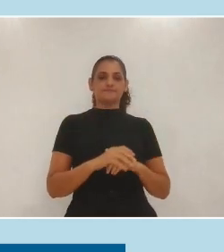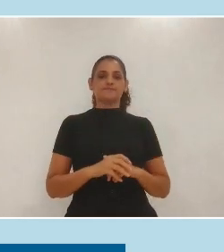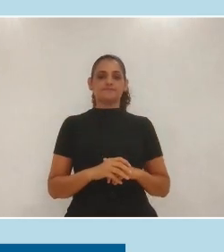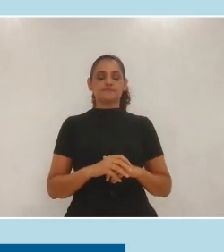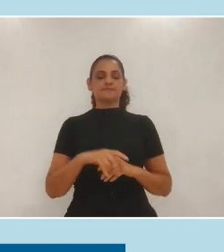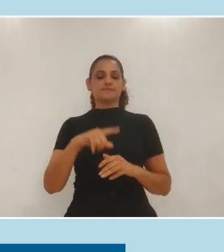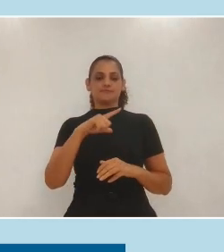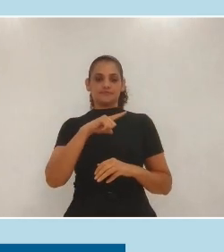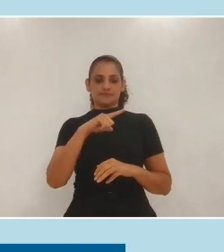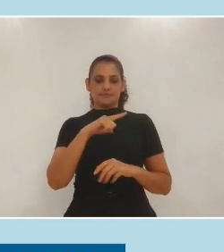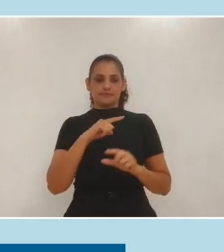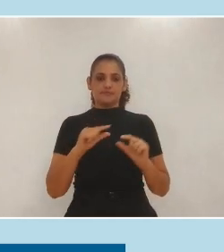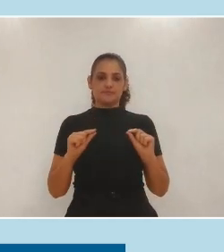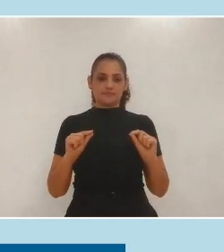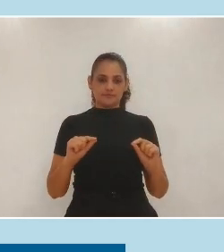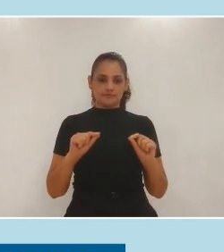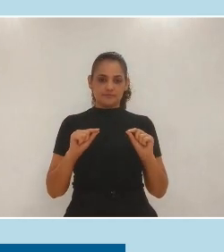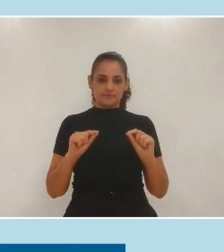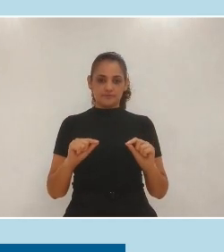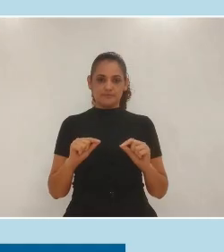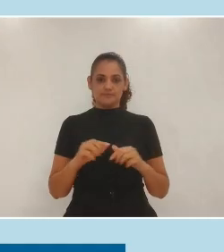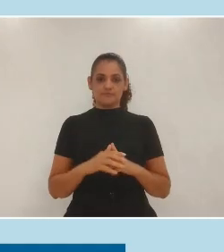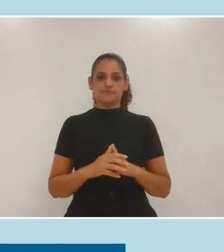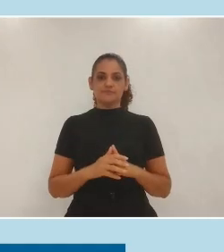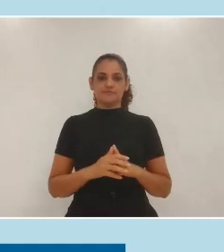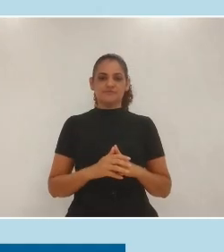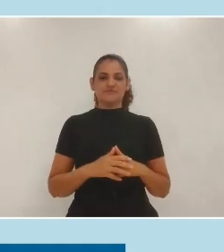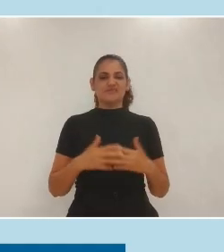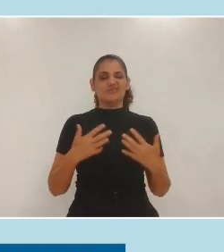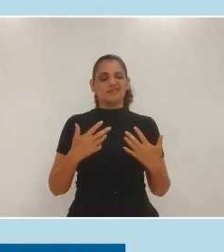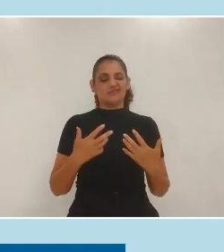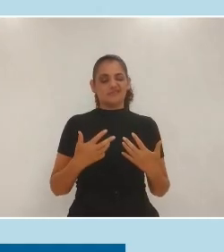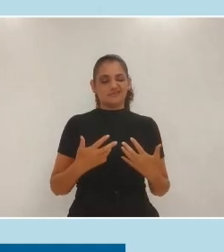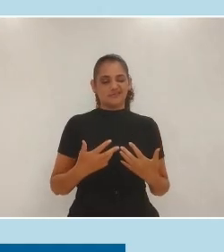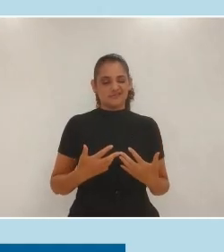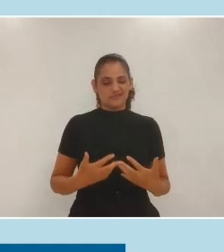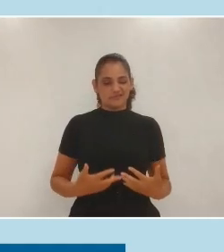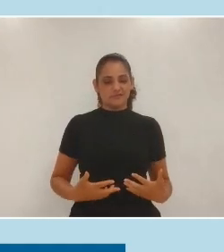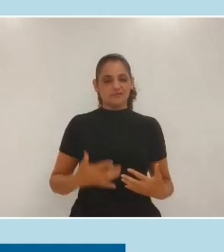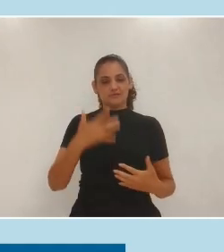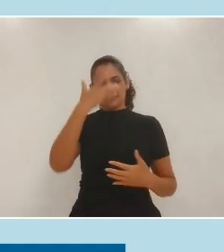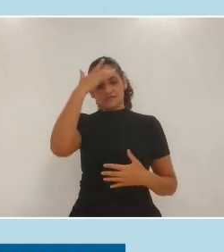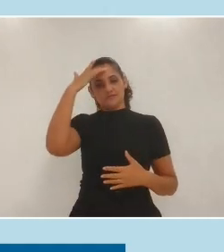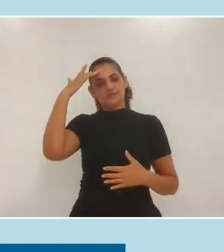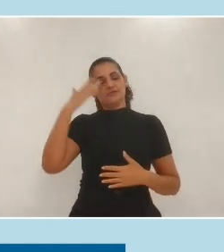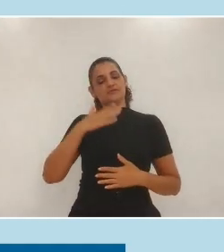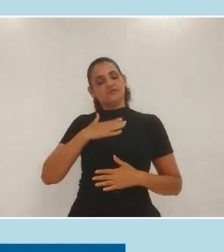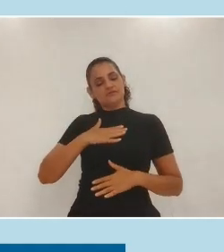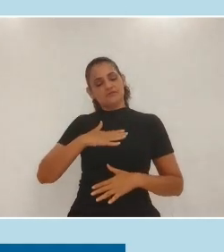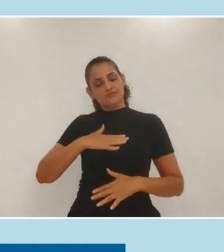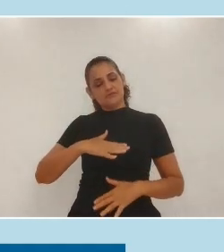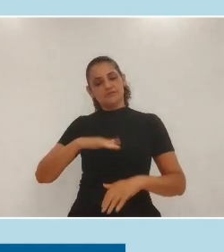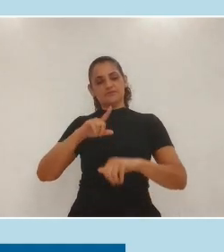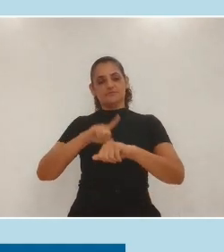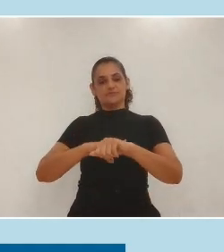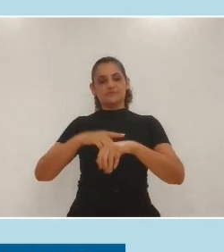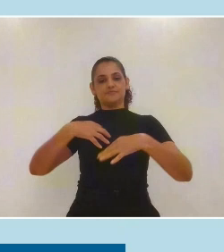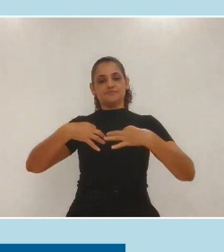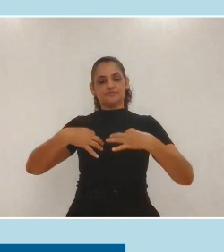ali o manejo de fadiga, então a pessoa repousar em momentos